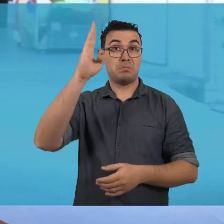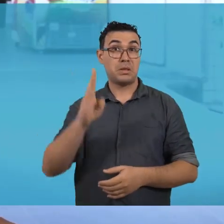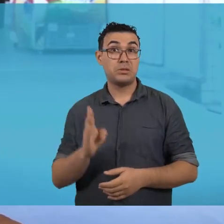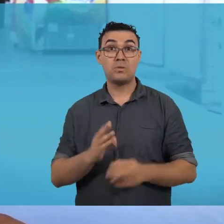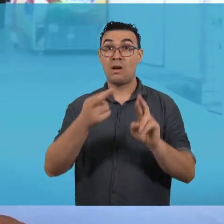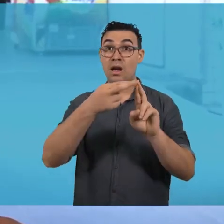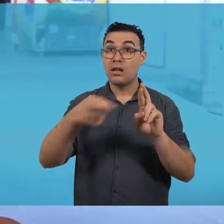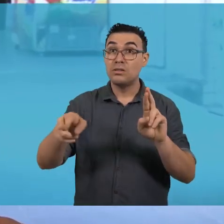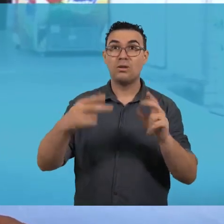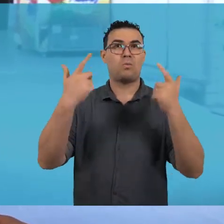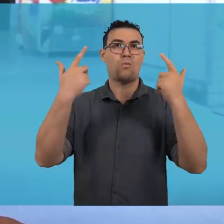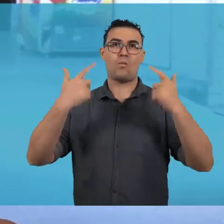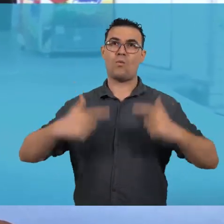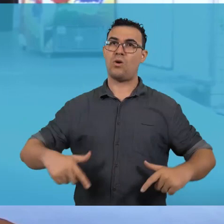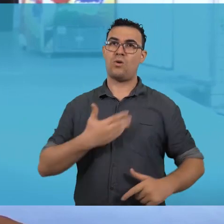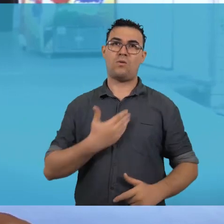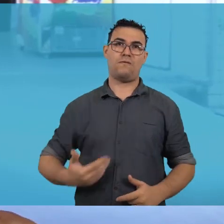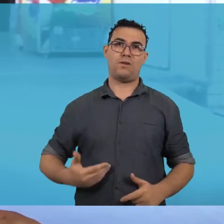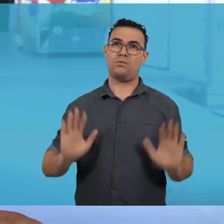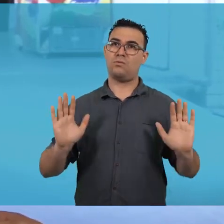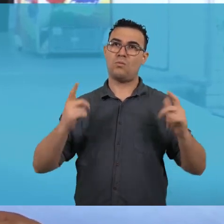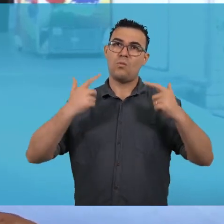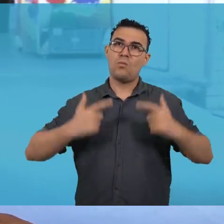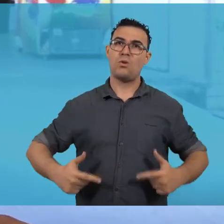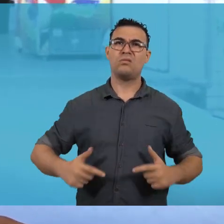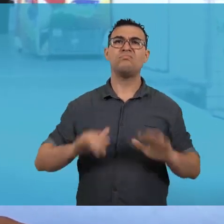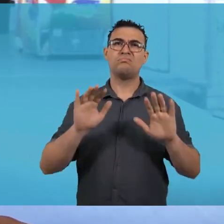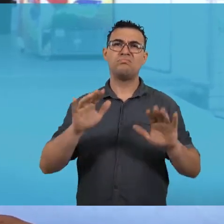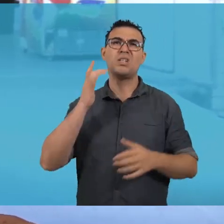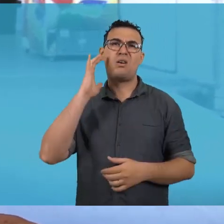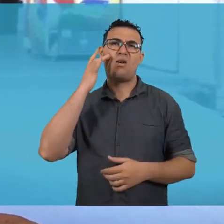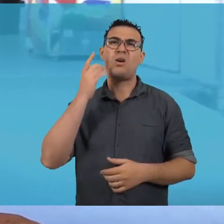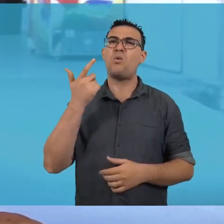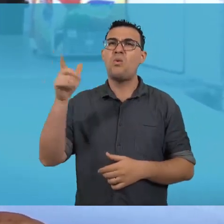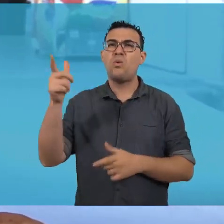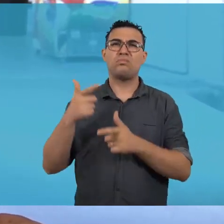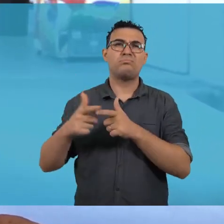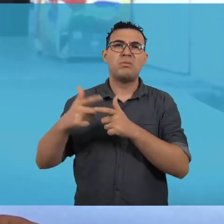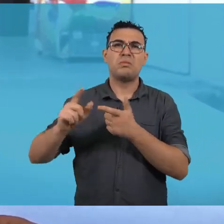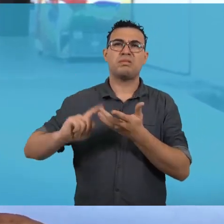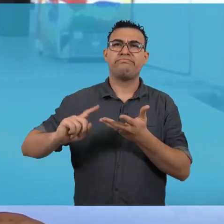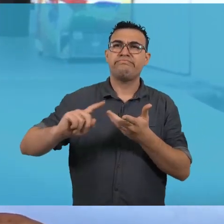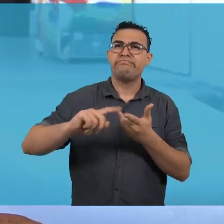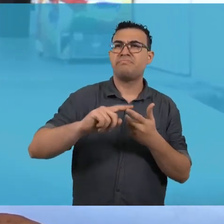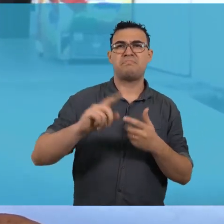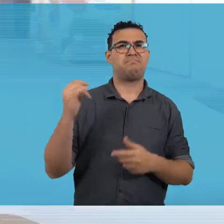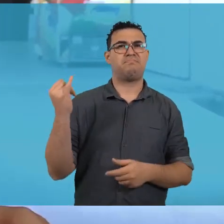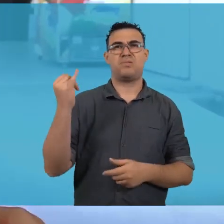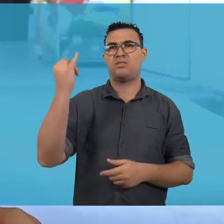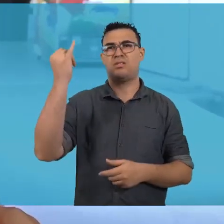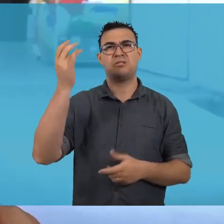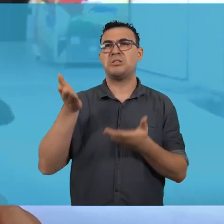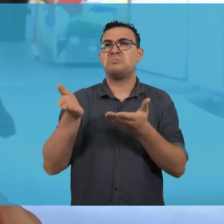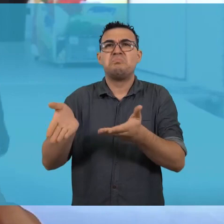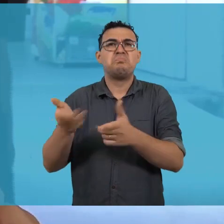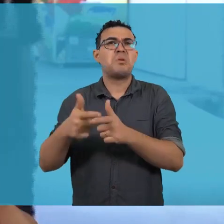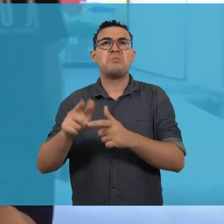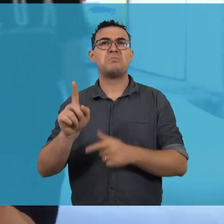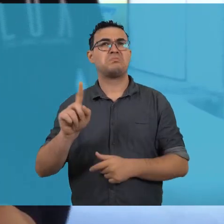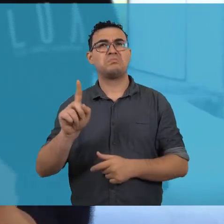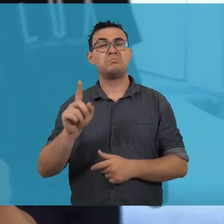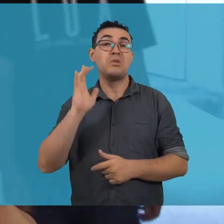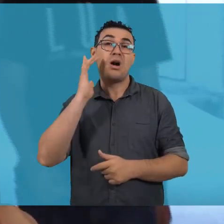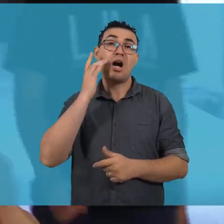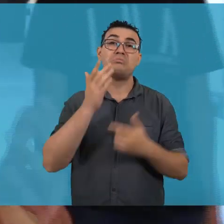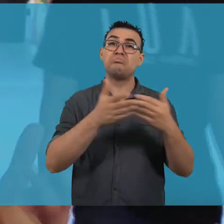Brasil é um estado laico, mas mesmo assim eu acho que tem questões maiores para se preocupar. Cada um deve